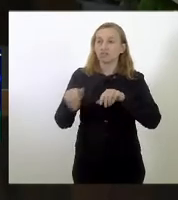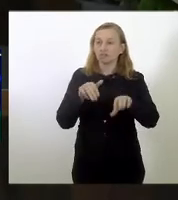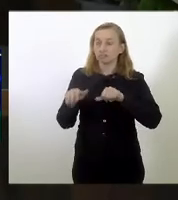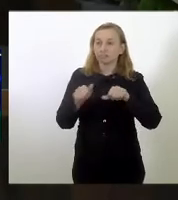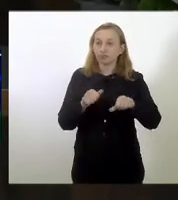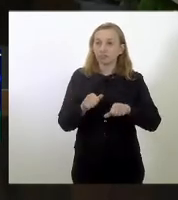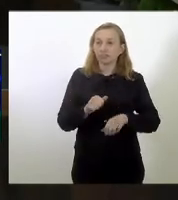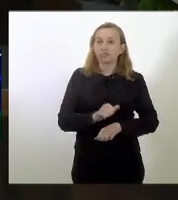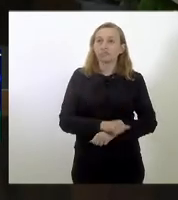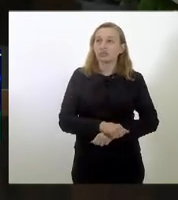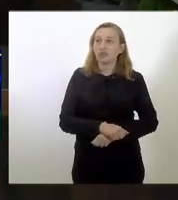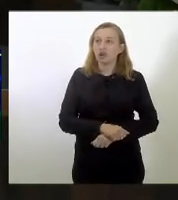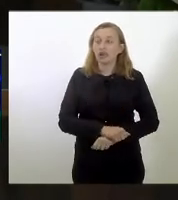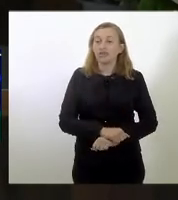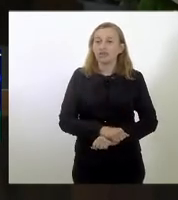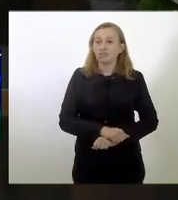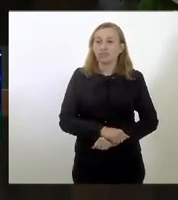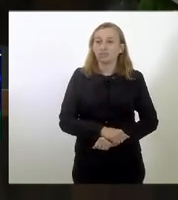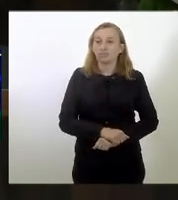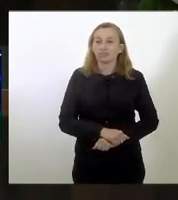Marcos Miller.